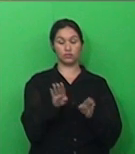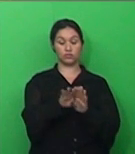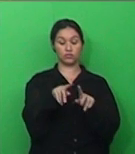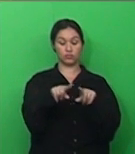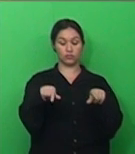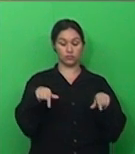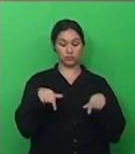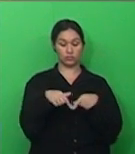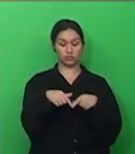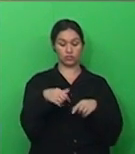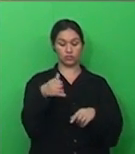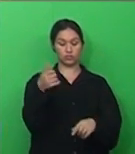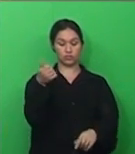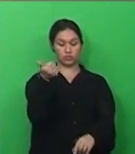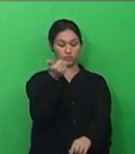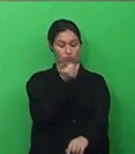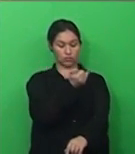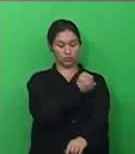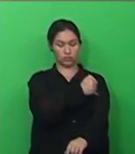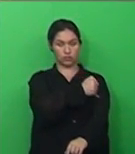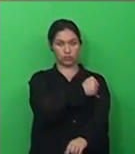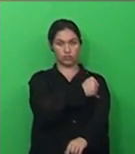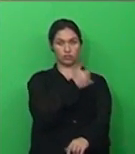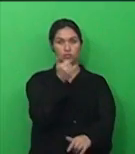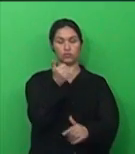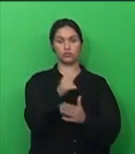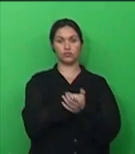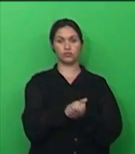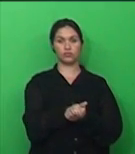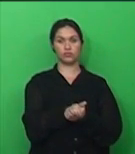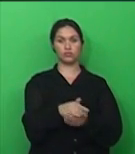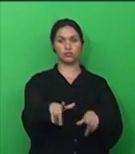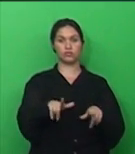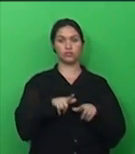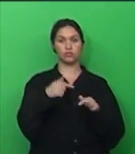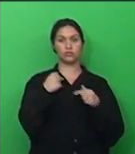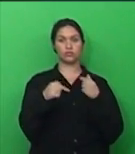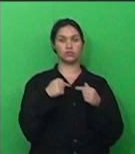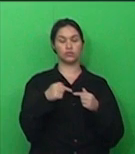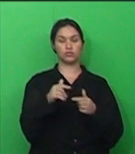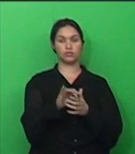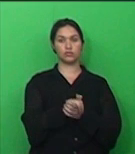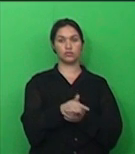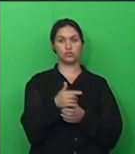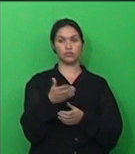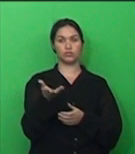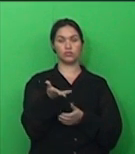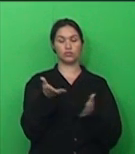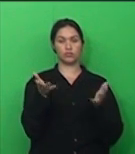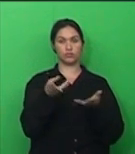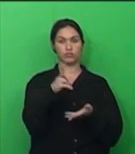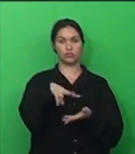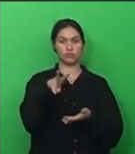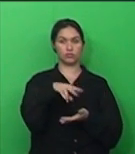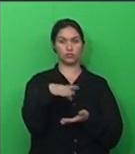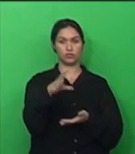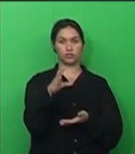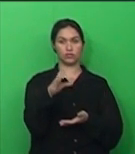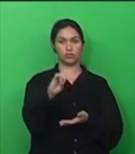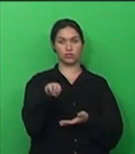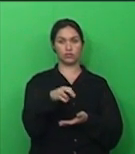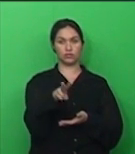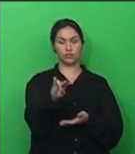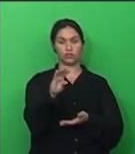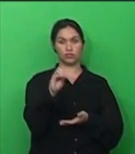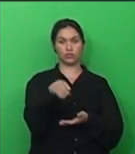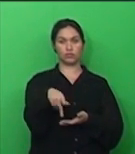e necessitam do trabalho de temperatura. O requerimento está em discussão. Com a palavra o autor do requerimento, o vereador Júlio